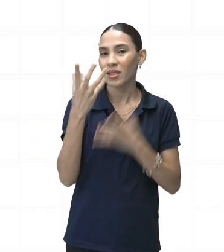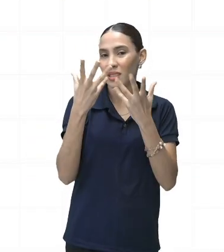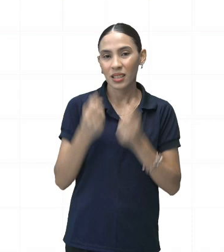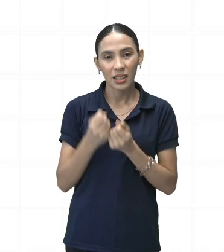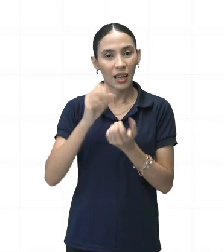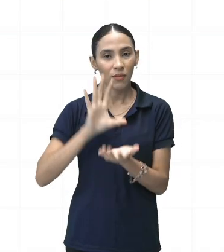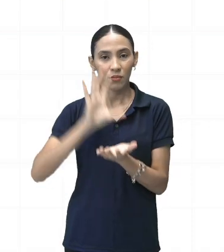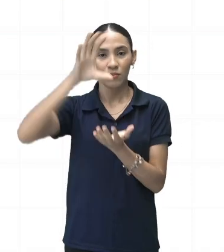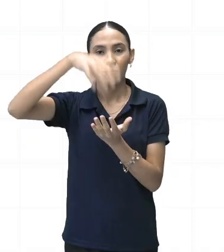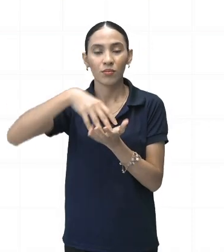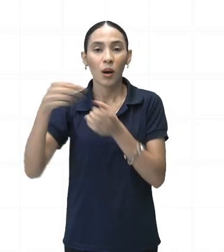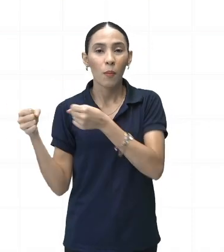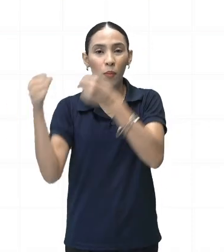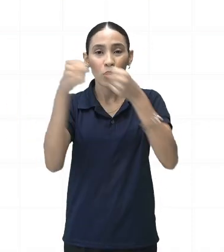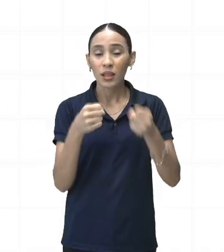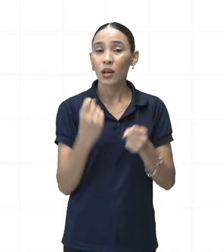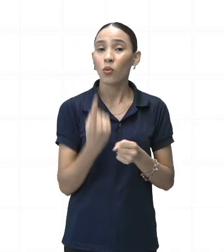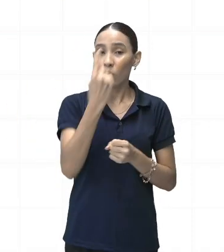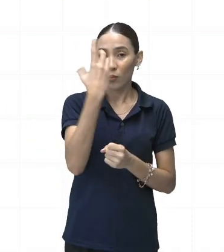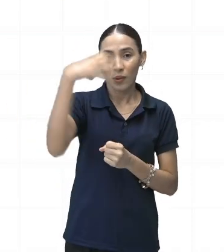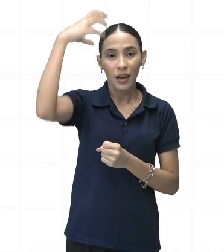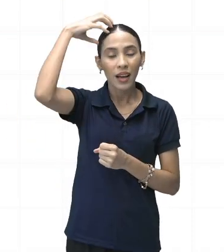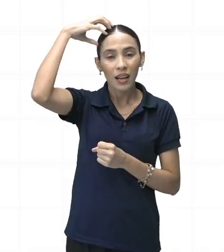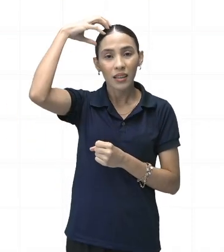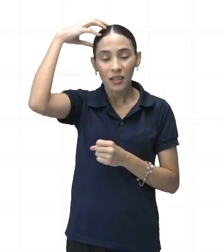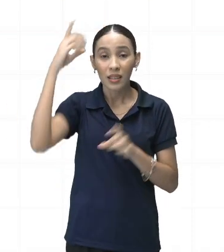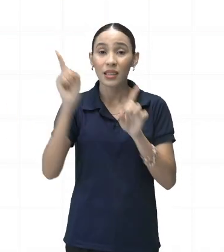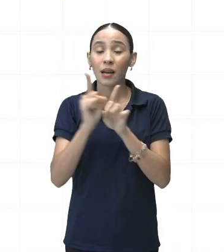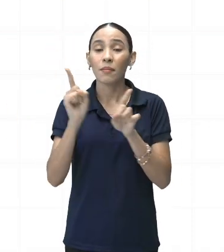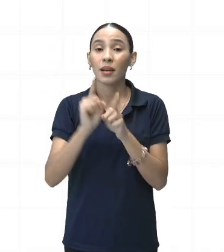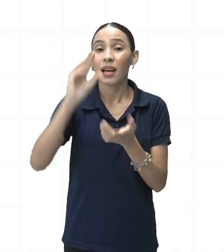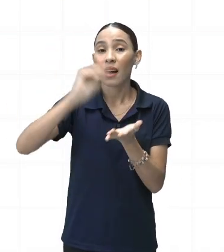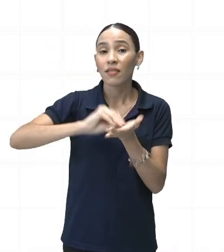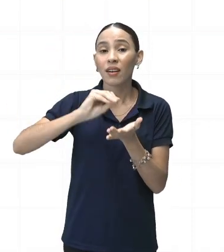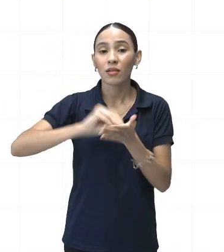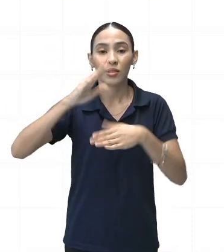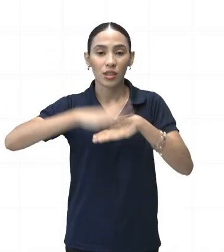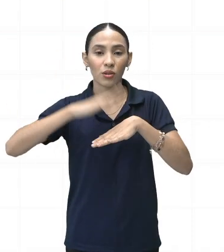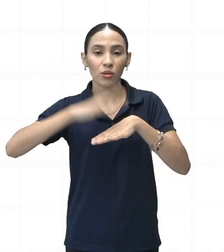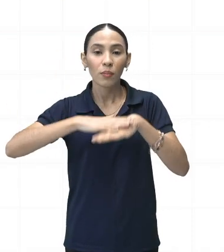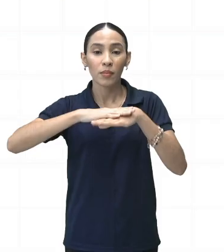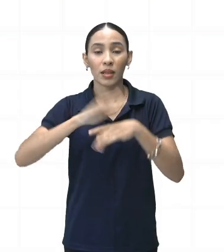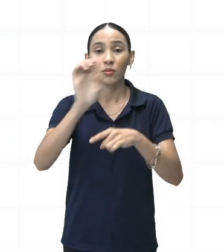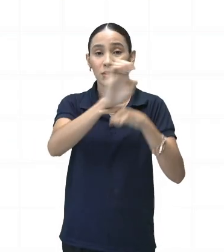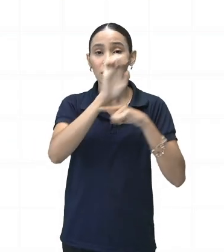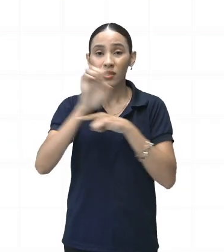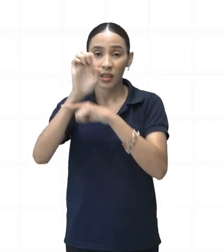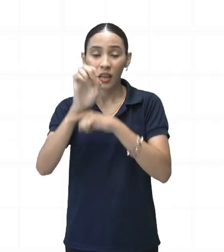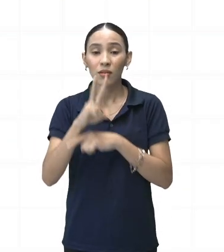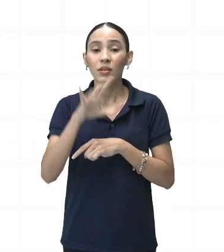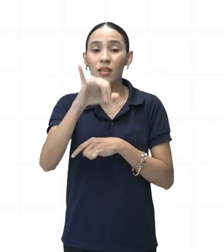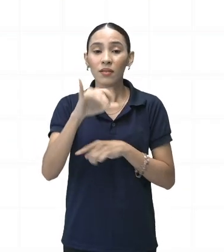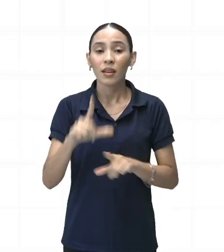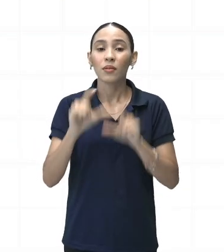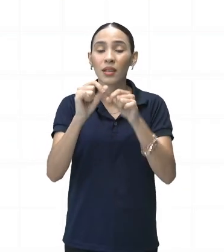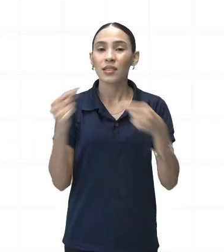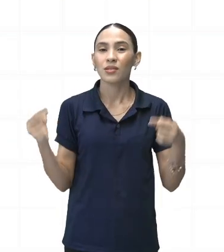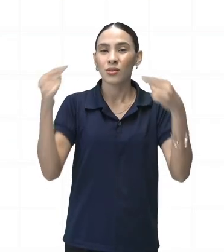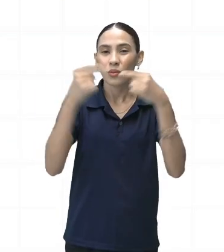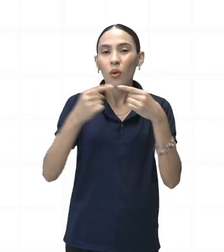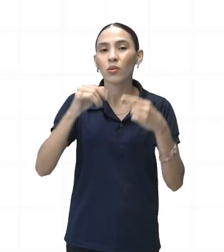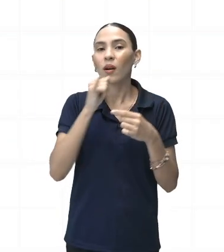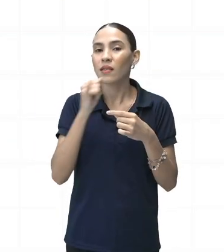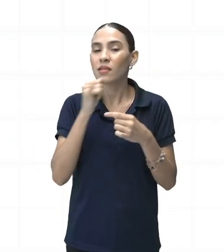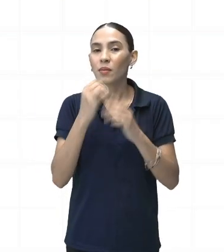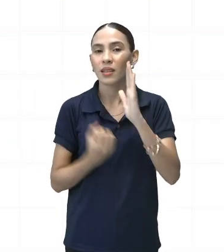centralização do poder nas mãos do imperador e com a falta de autonomia das províncias, que vai de encontro ao que nós falamos ali